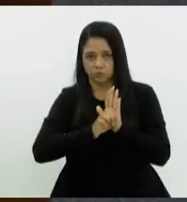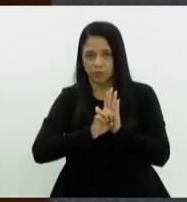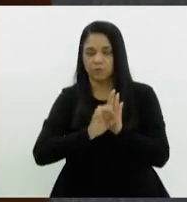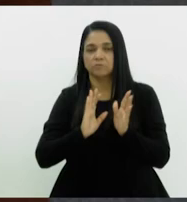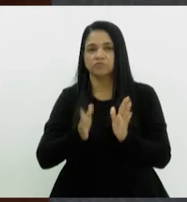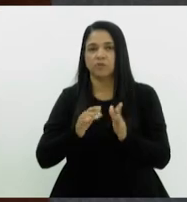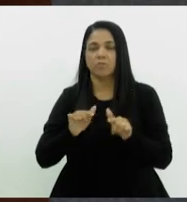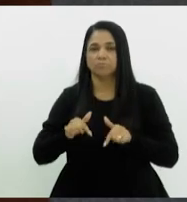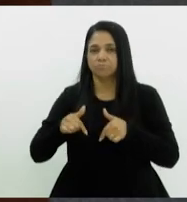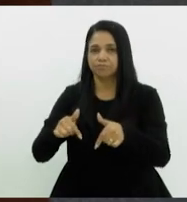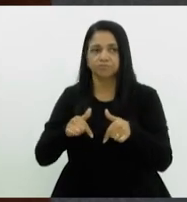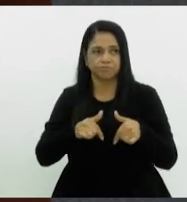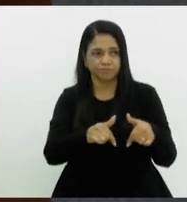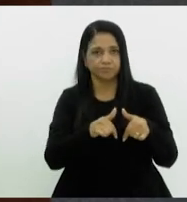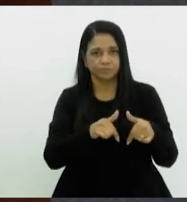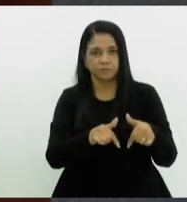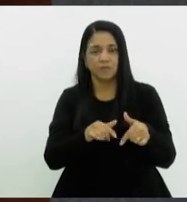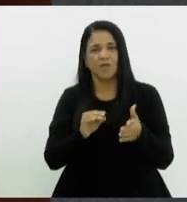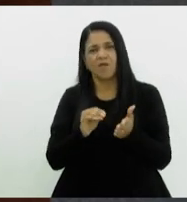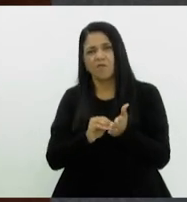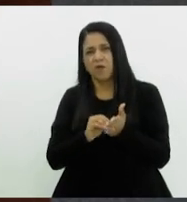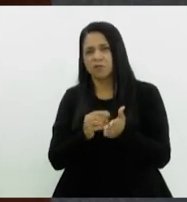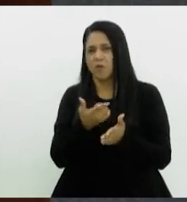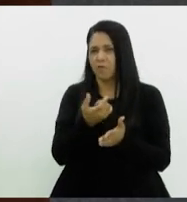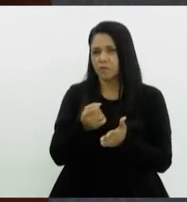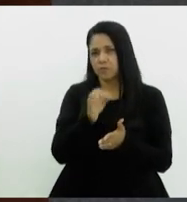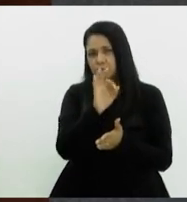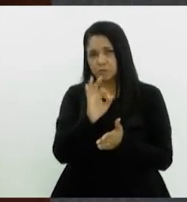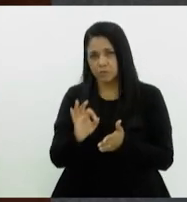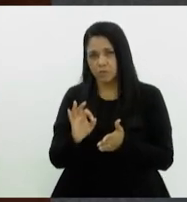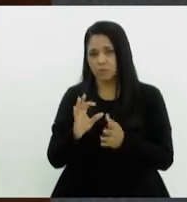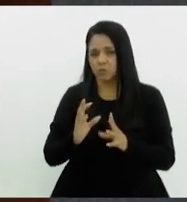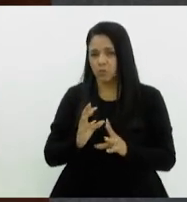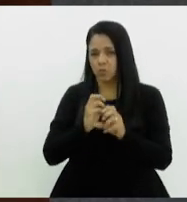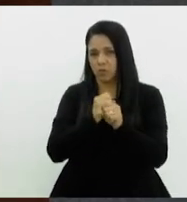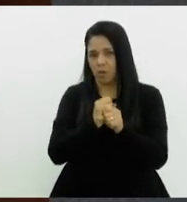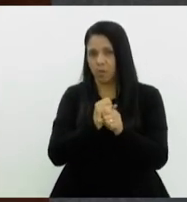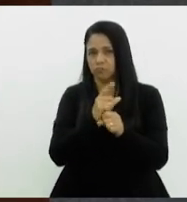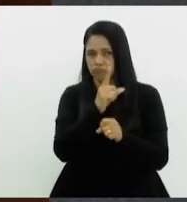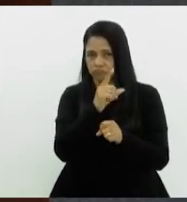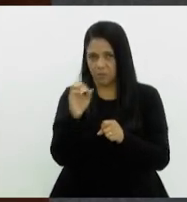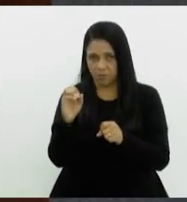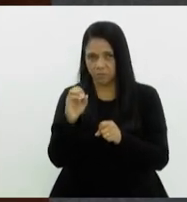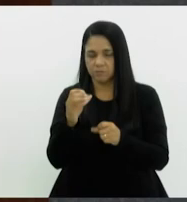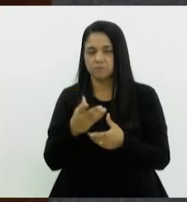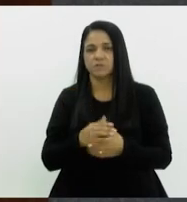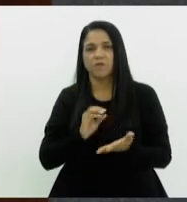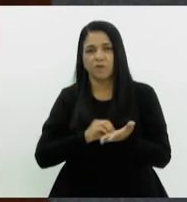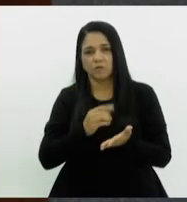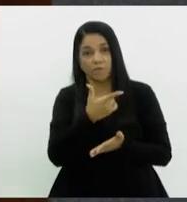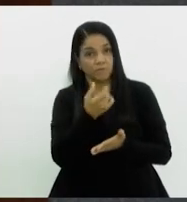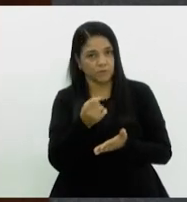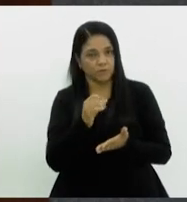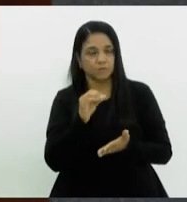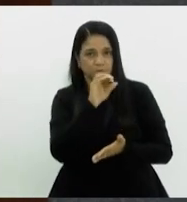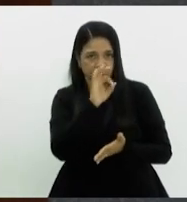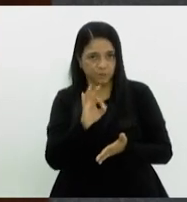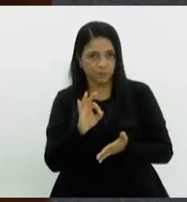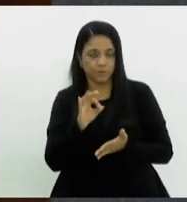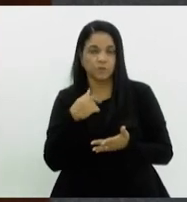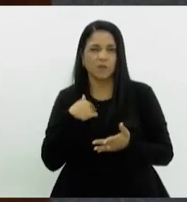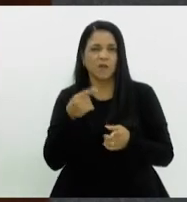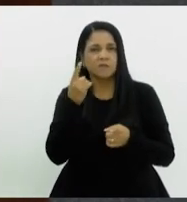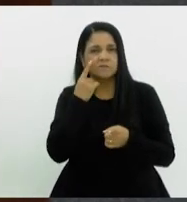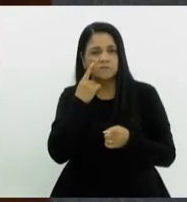executados. Está faltando aí cerca de 20% do total do montante. E a gente fez